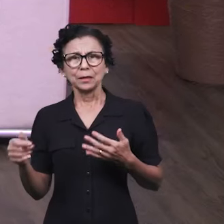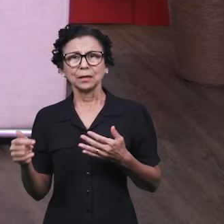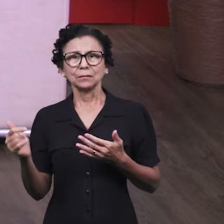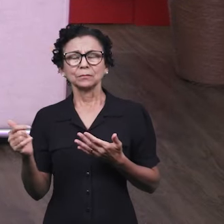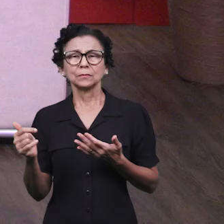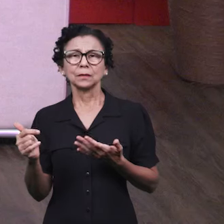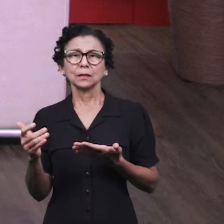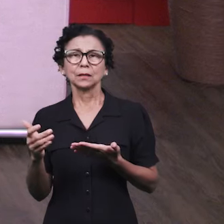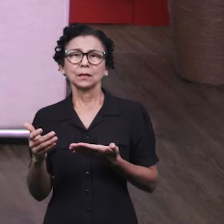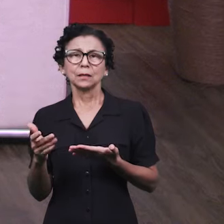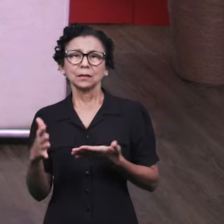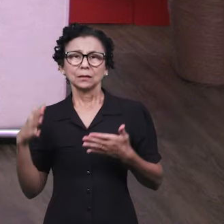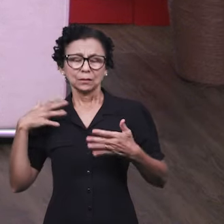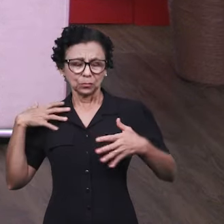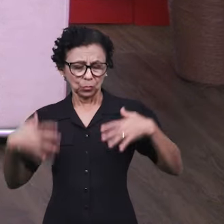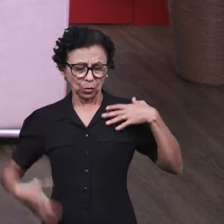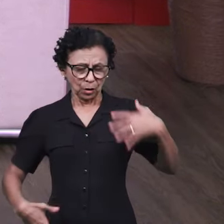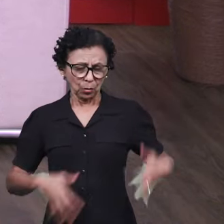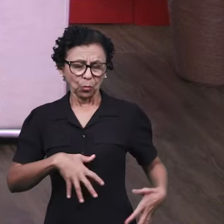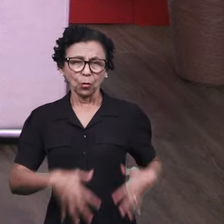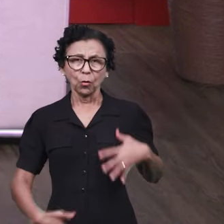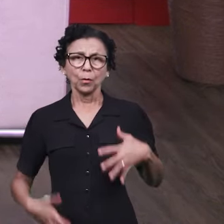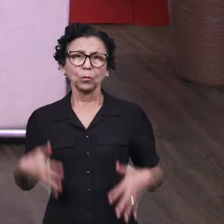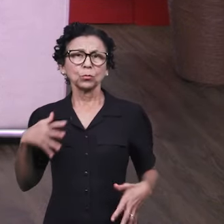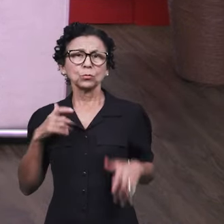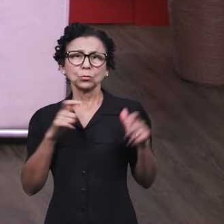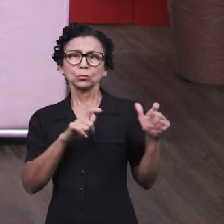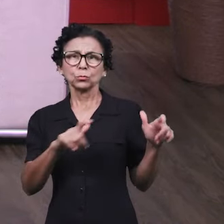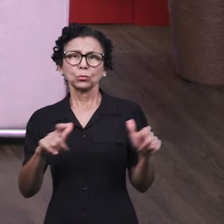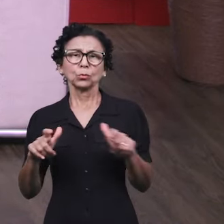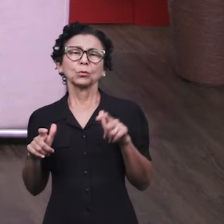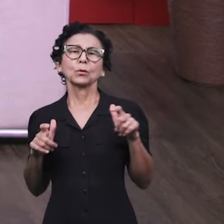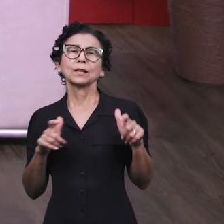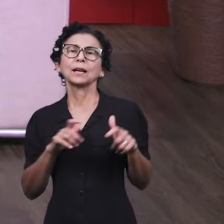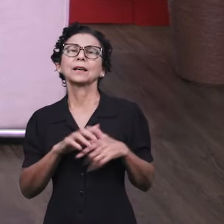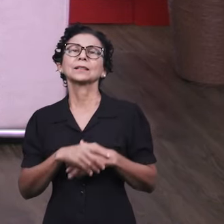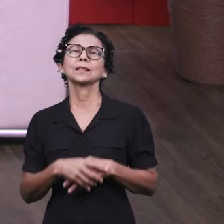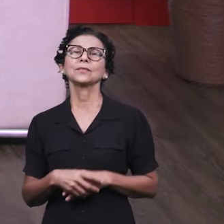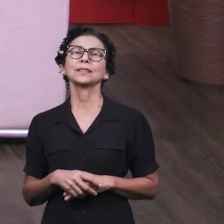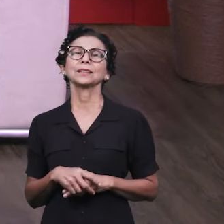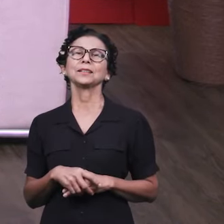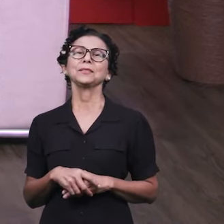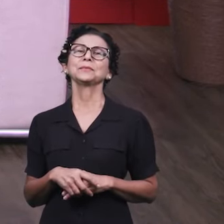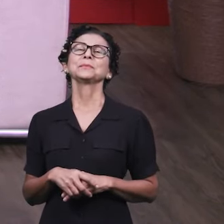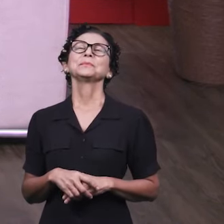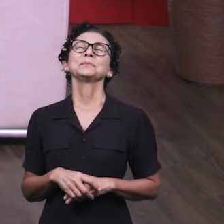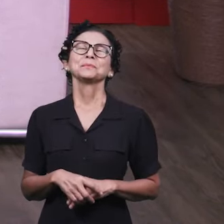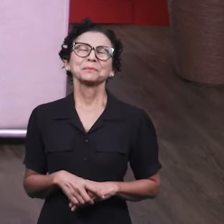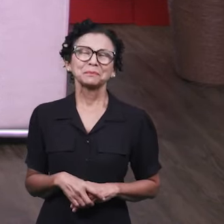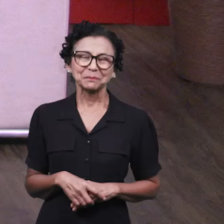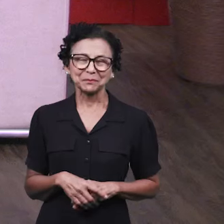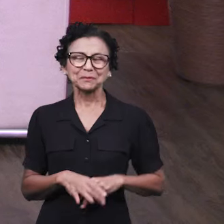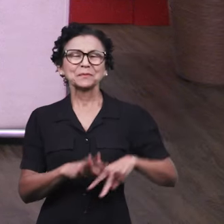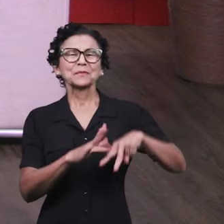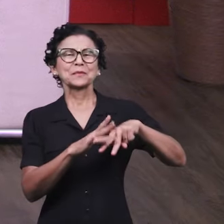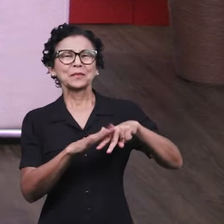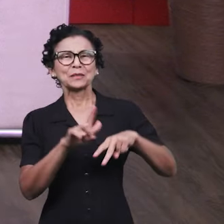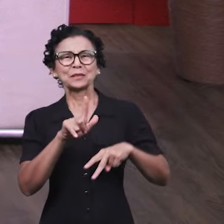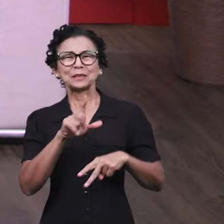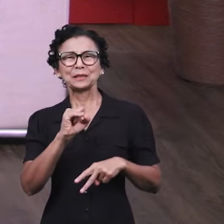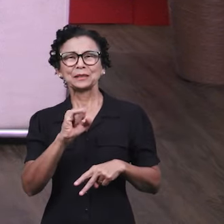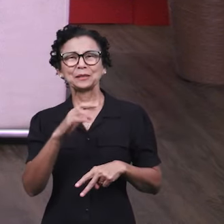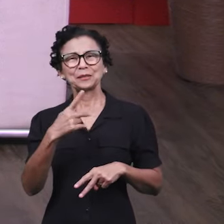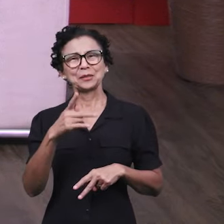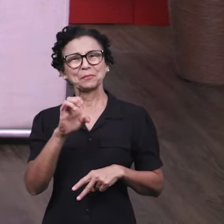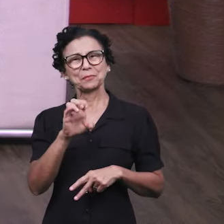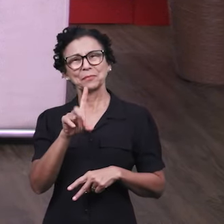inclusive em uma conversa nossa nessa última semana você me falava sobre essa dificuldade de perder peso você até procurou